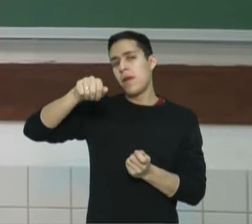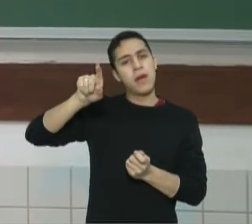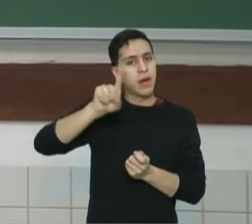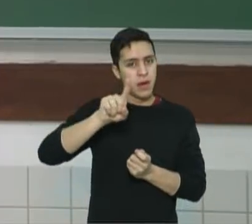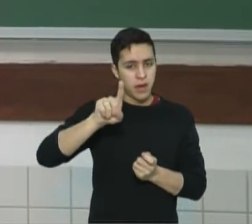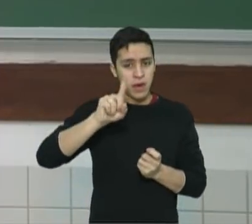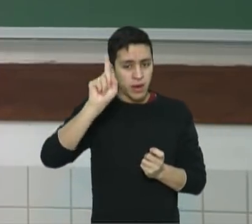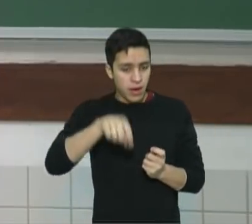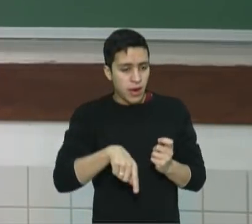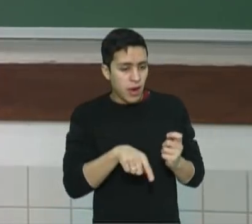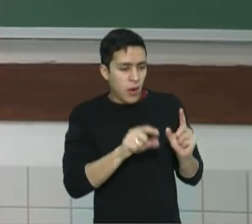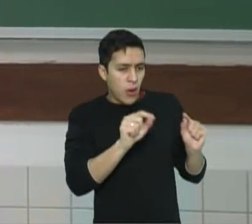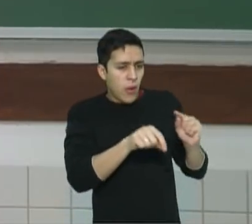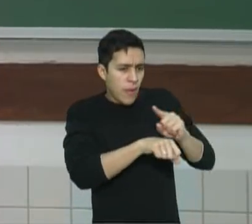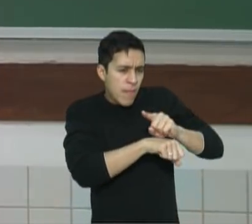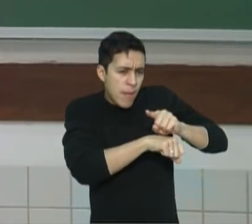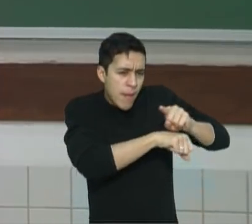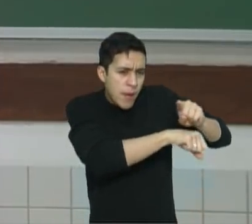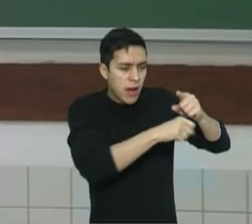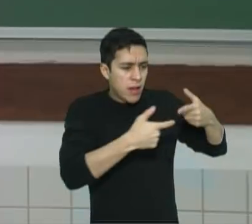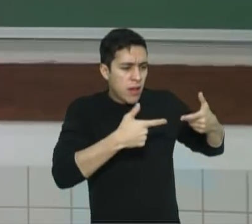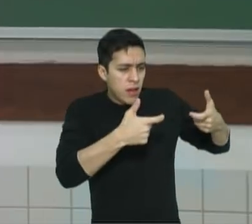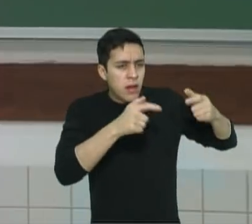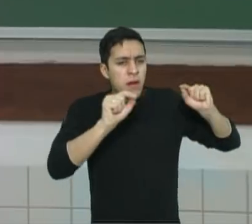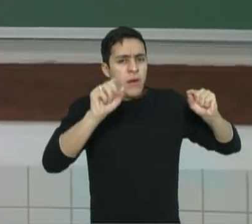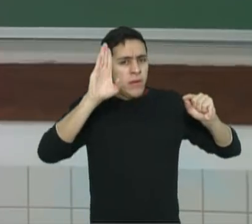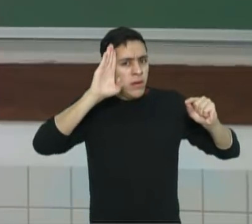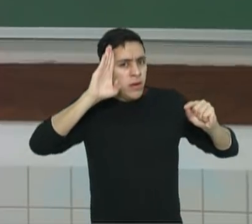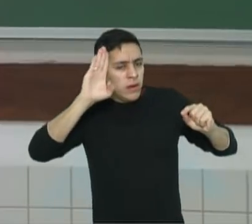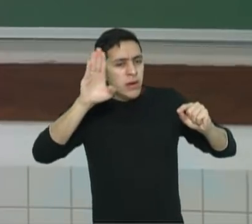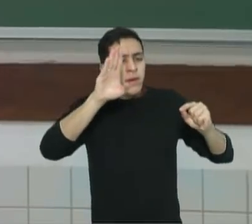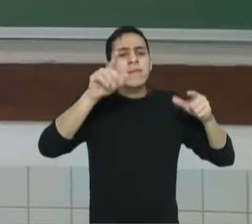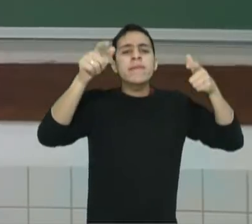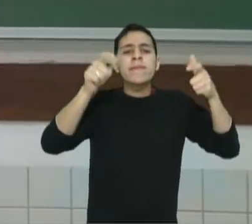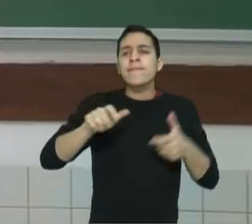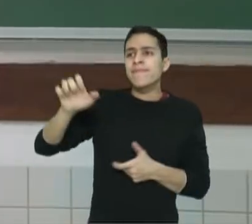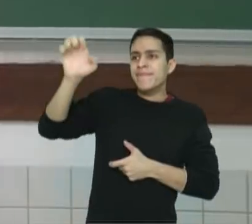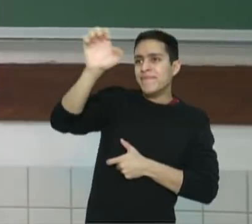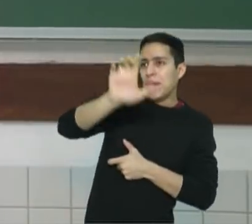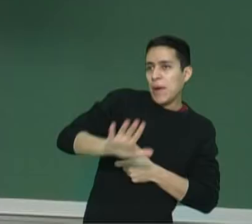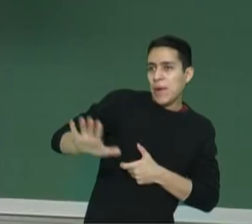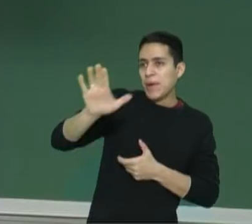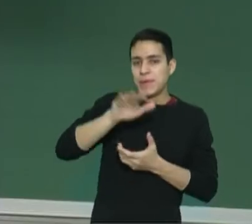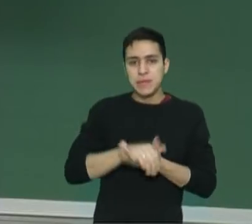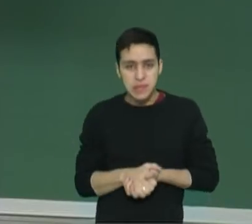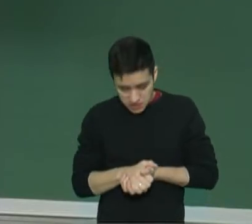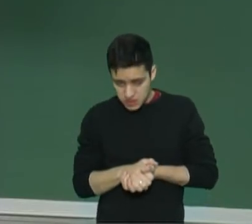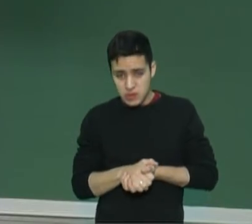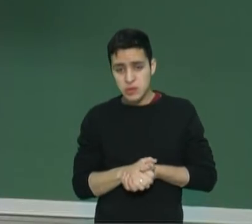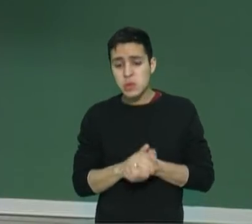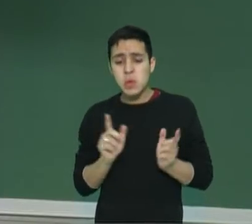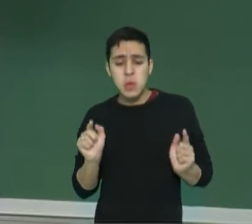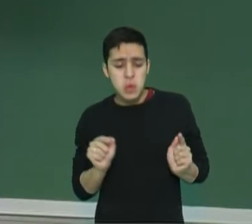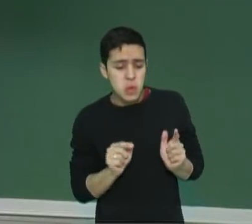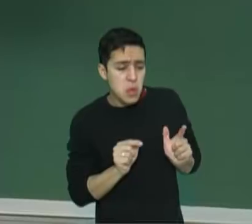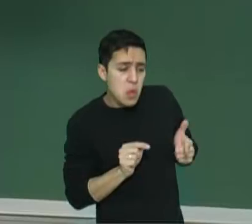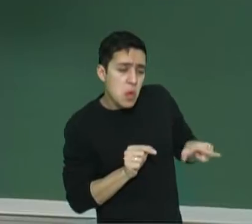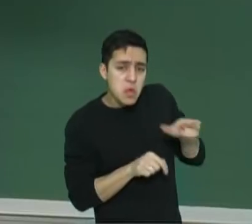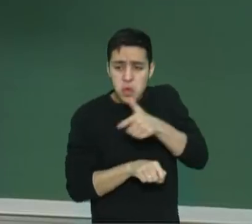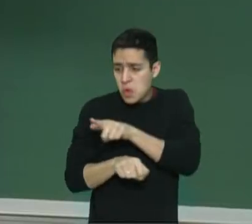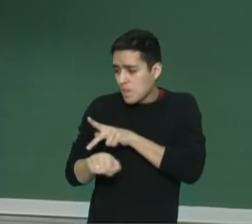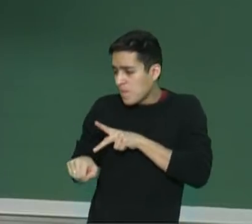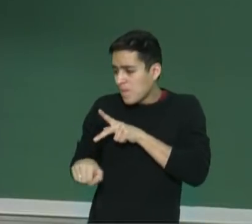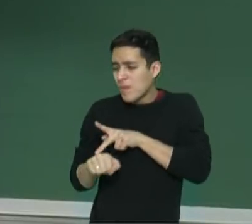concentração bélica, principalmente na região europeia. As outras, elas participavam de uma